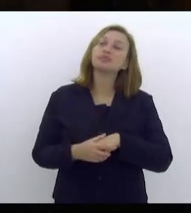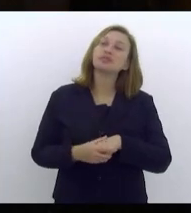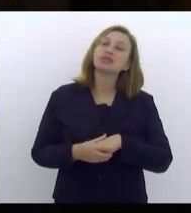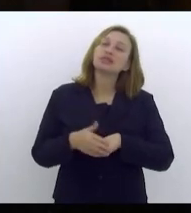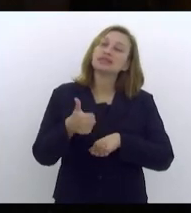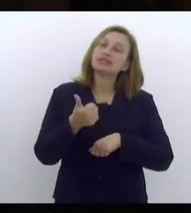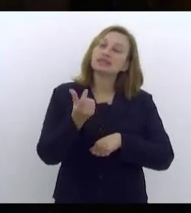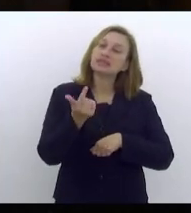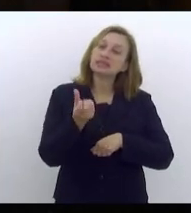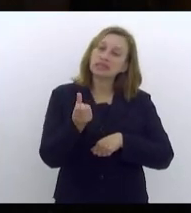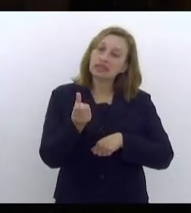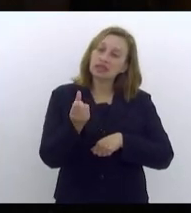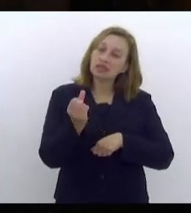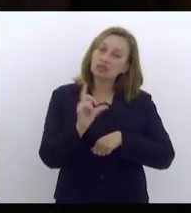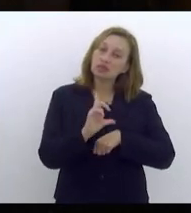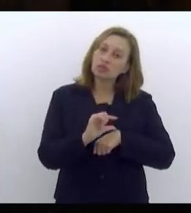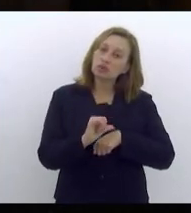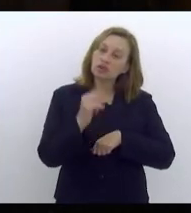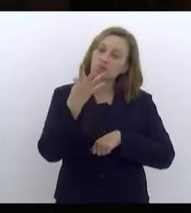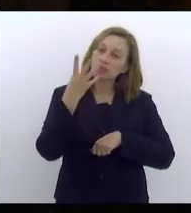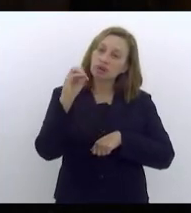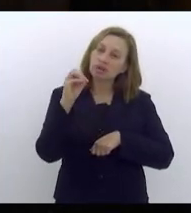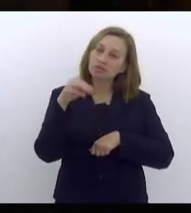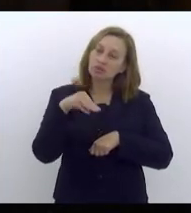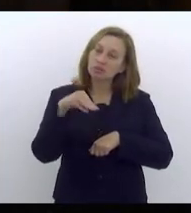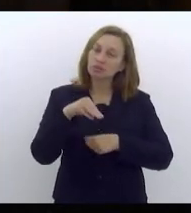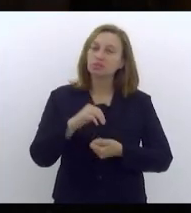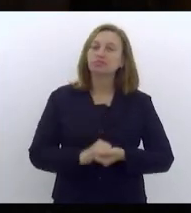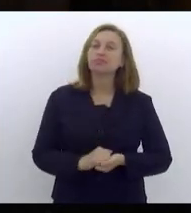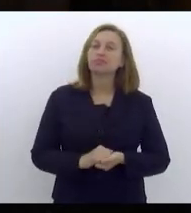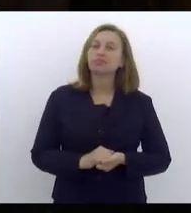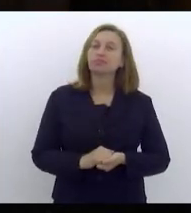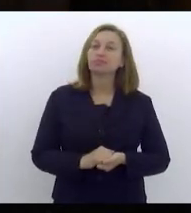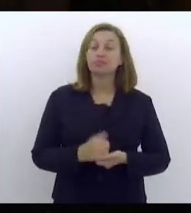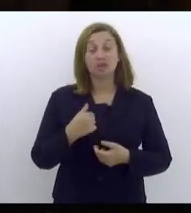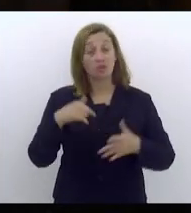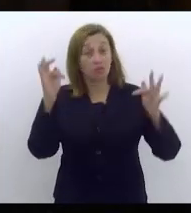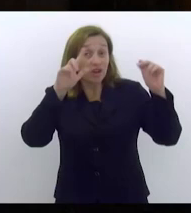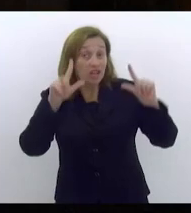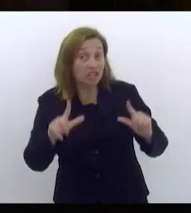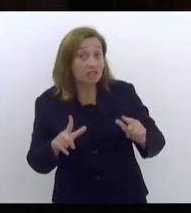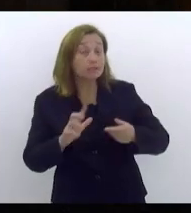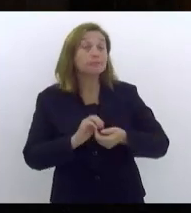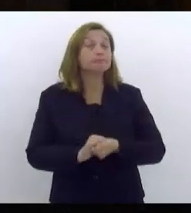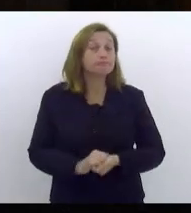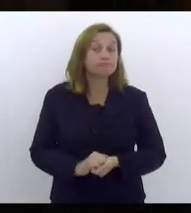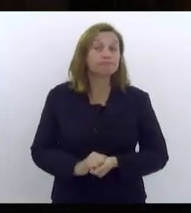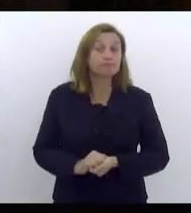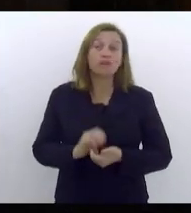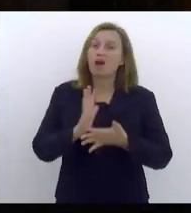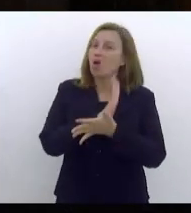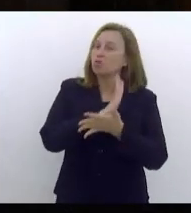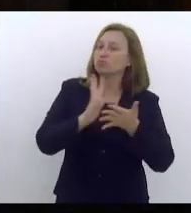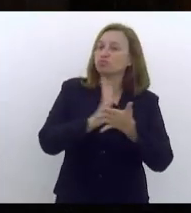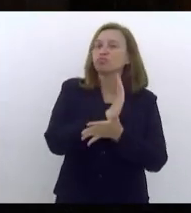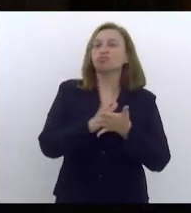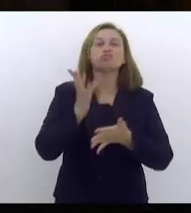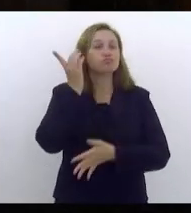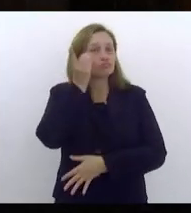às 16 horas e 40 minutos. E fico feliz que alguns